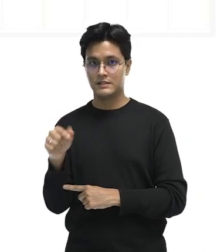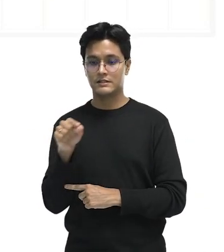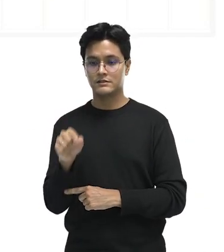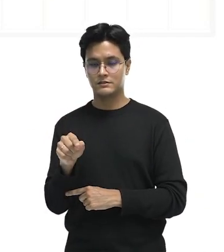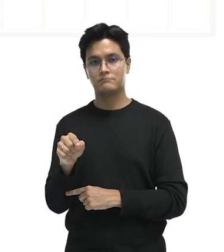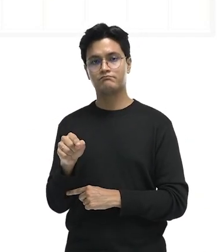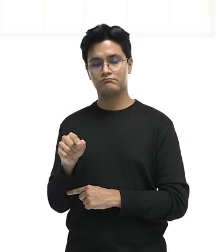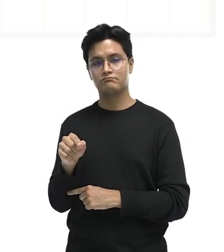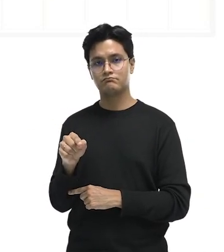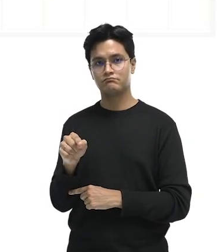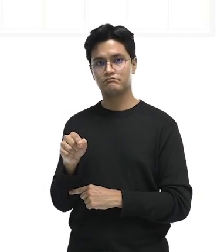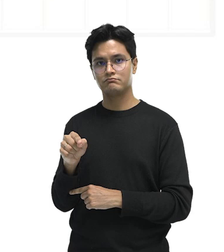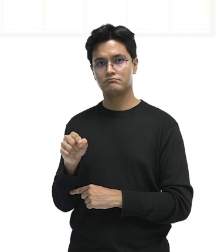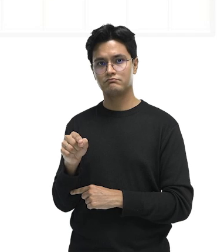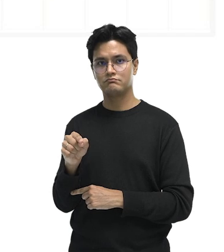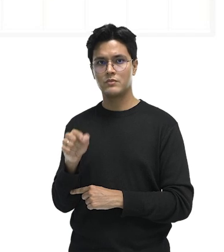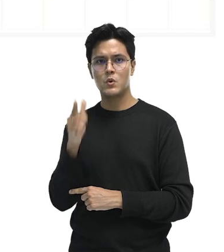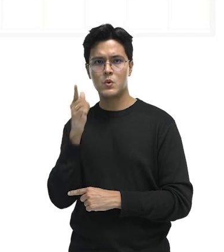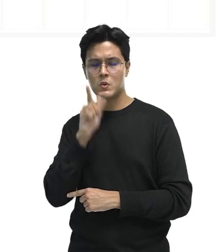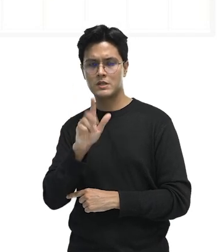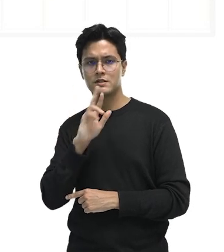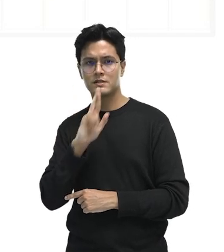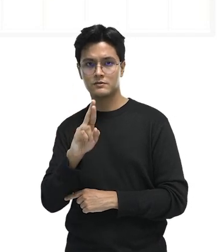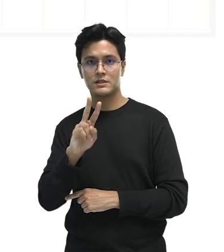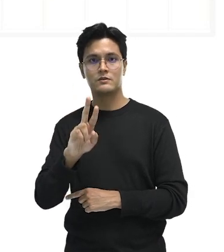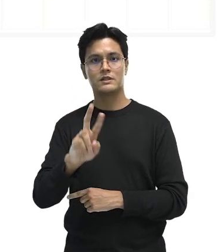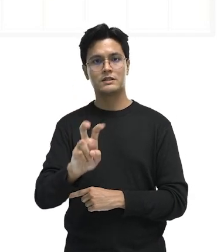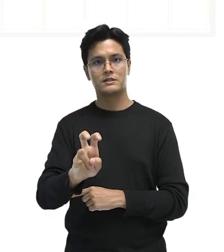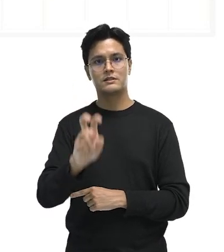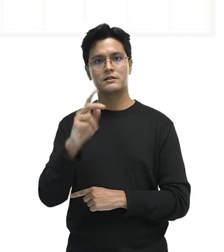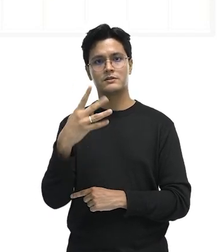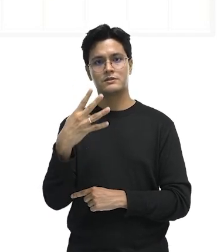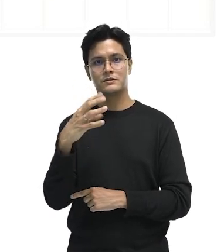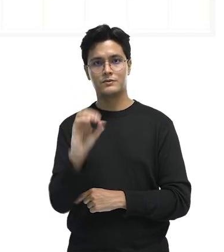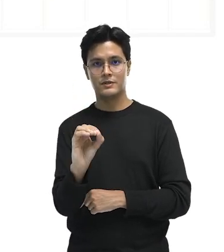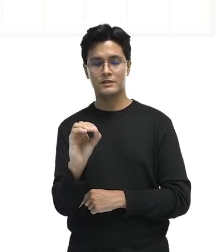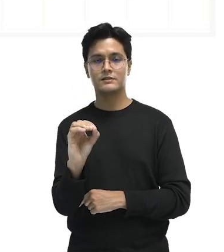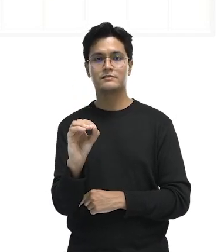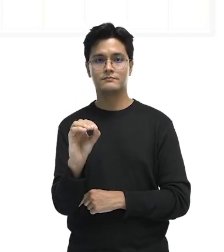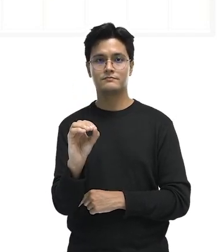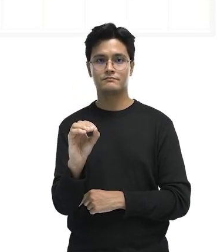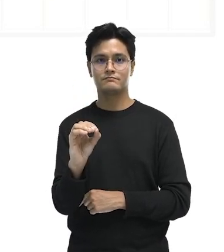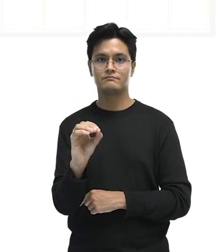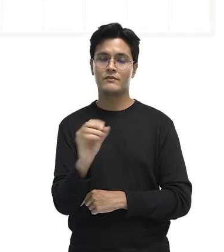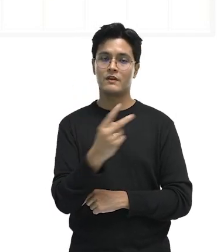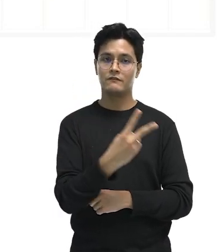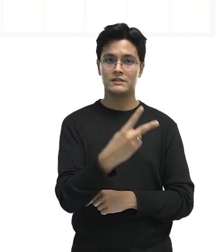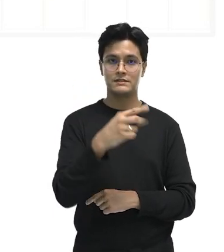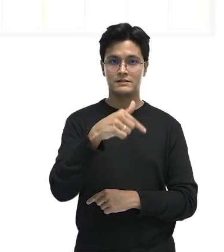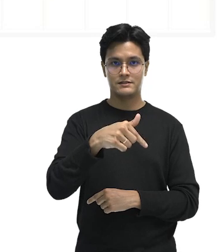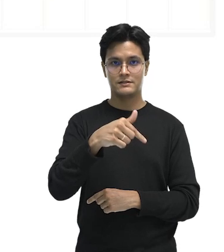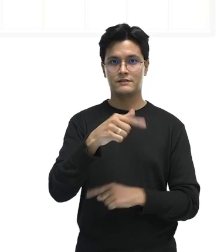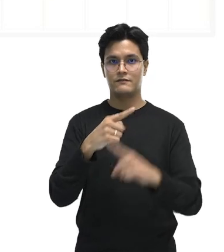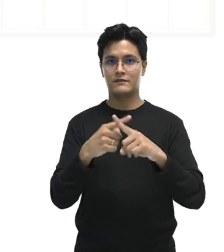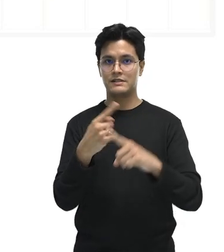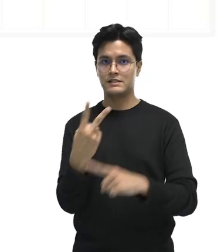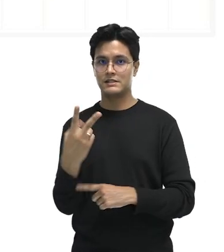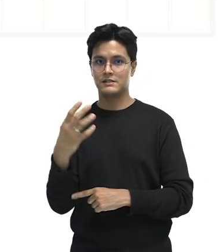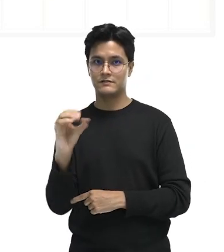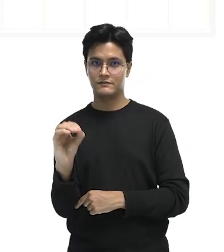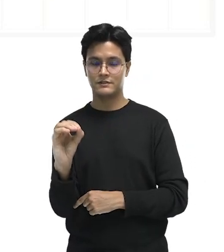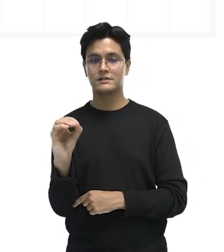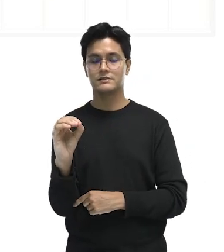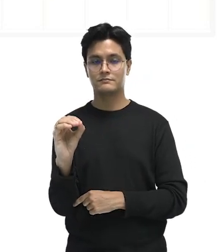gente chega justamente nos 540. Olha só, 27 vezes 20.